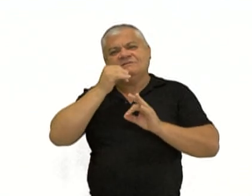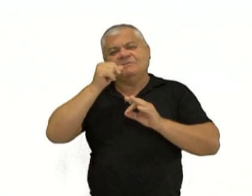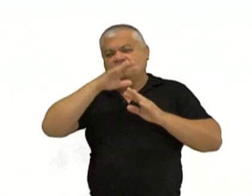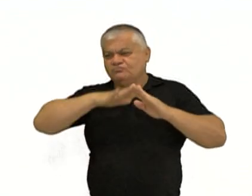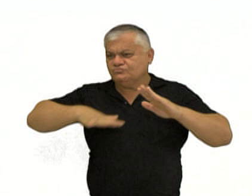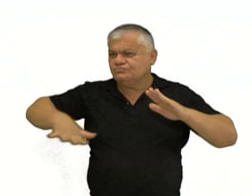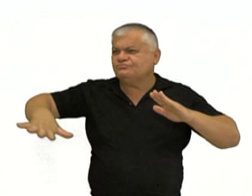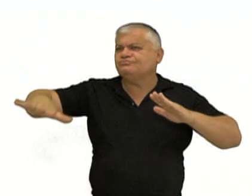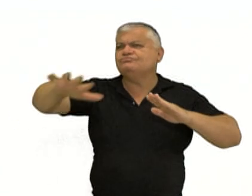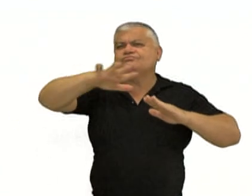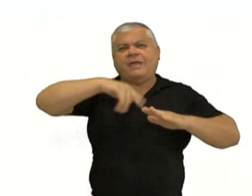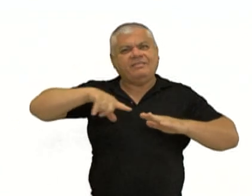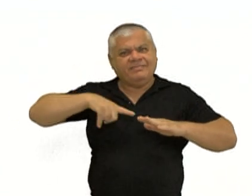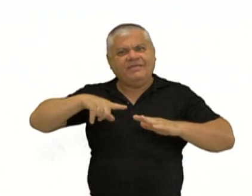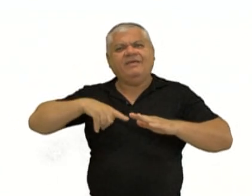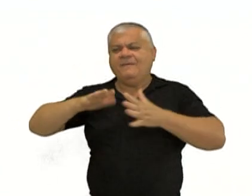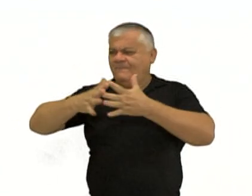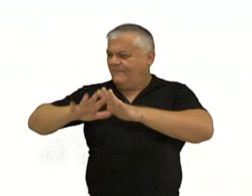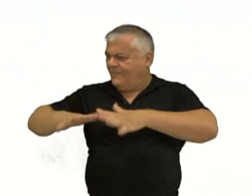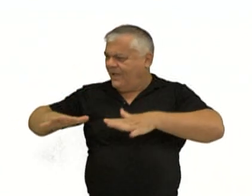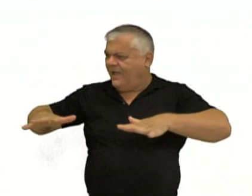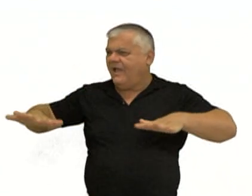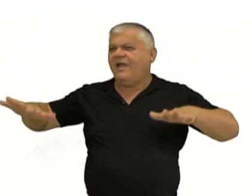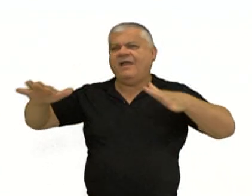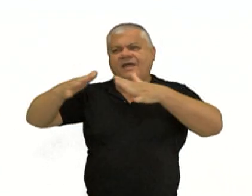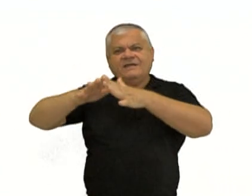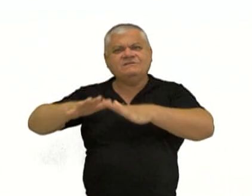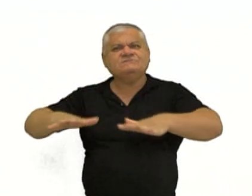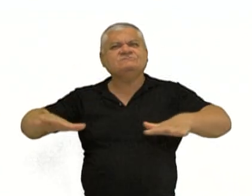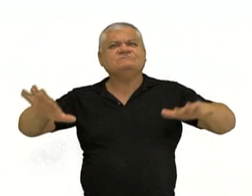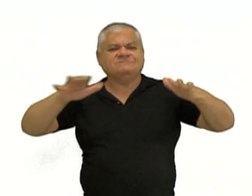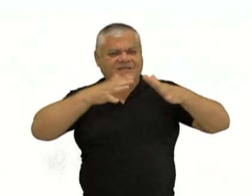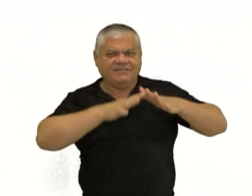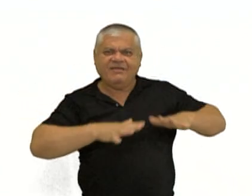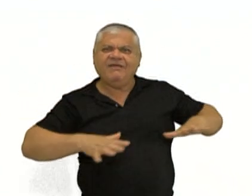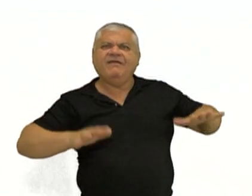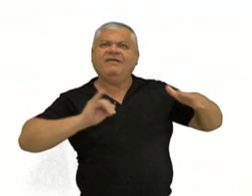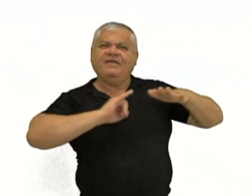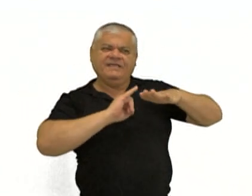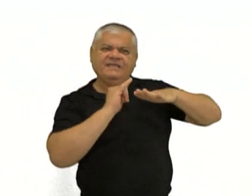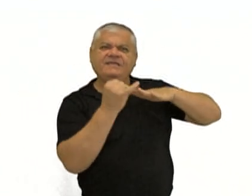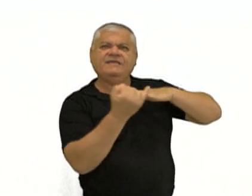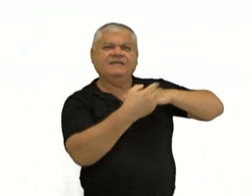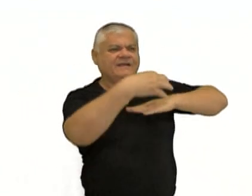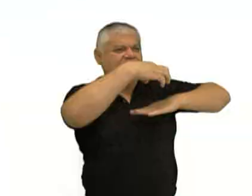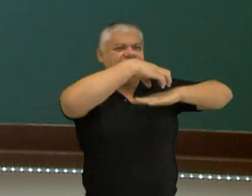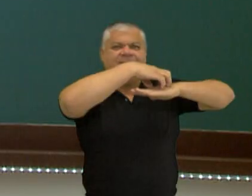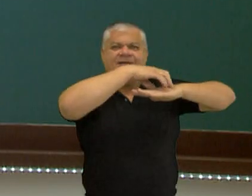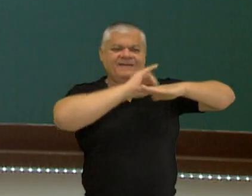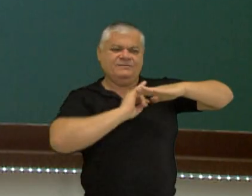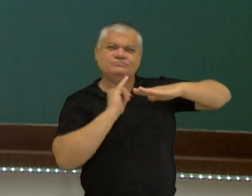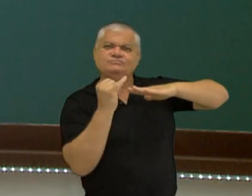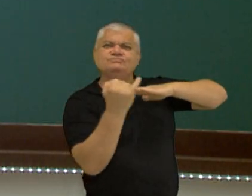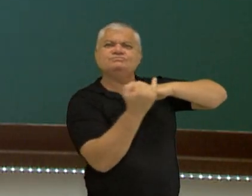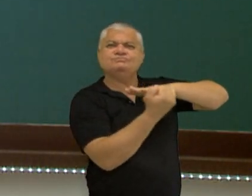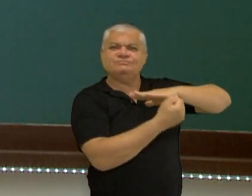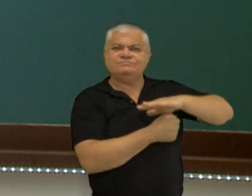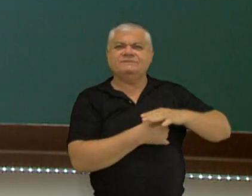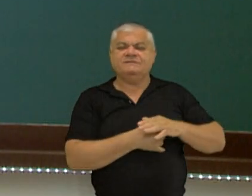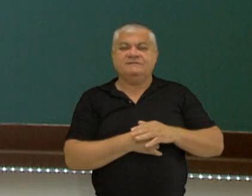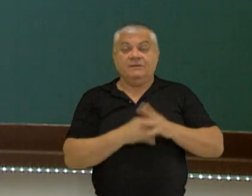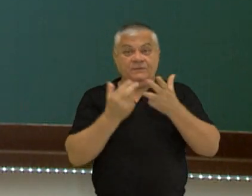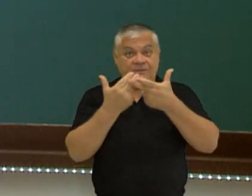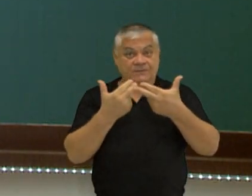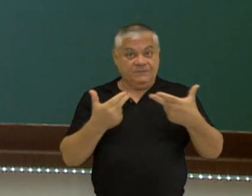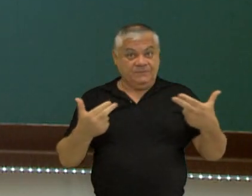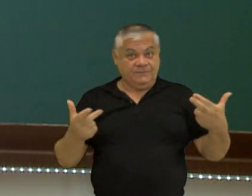sua volta ali, oceanos ou mares, né, e nós temos a formação de ilhas também nessas áreas. Então, todas essas